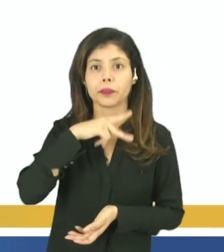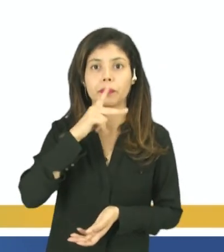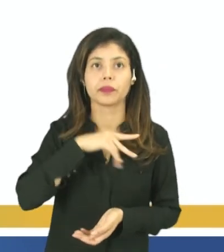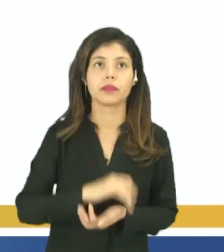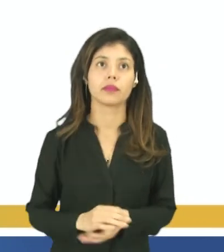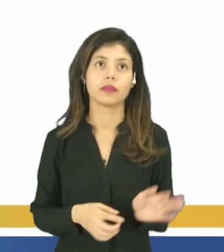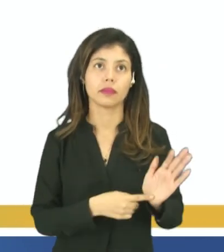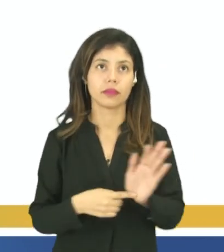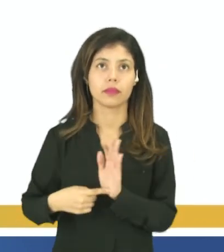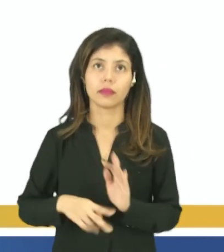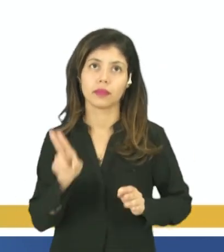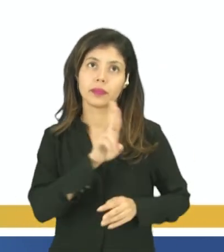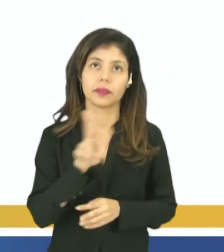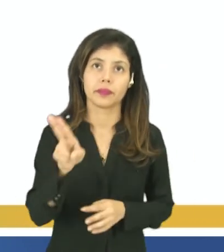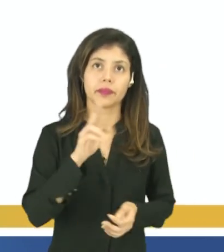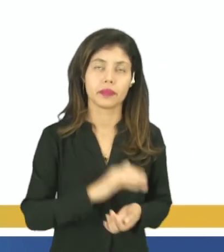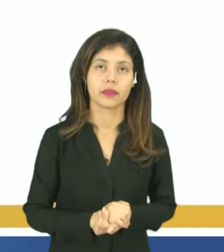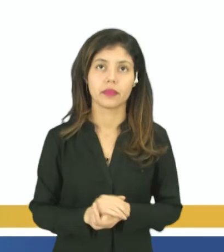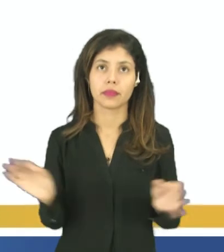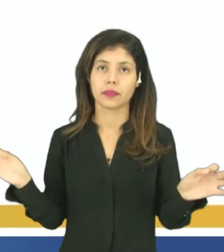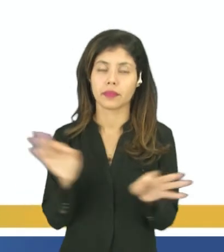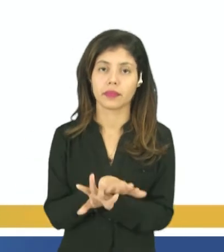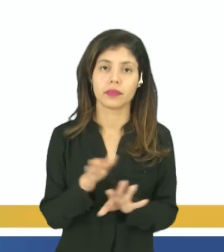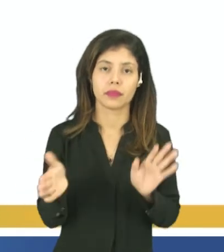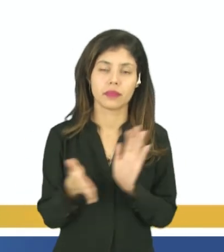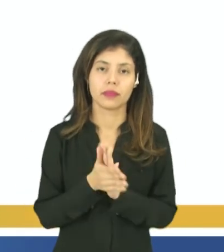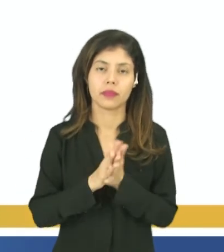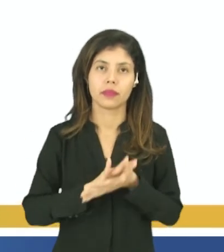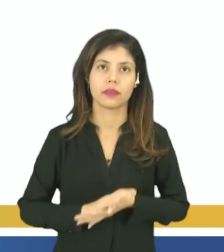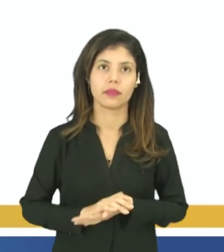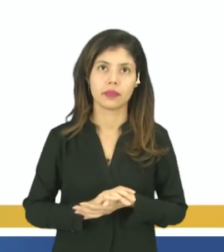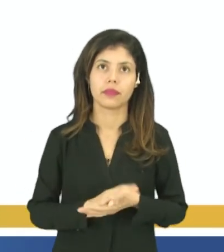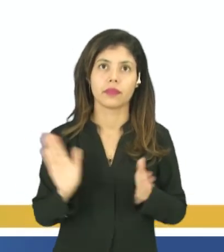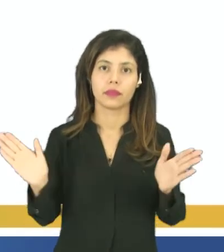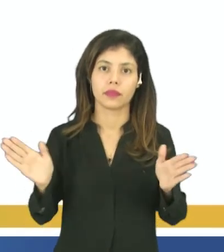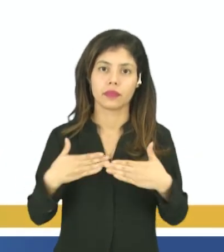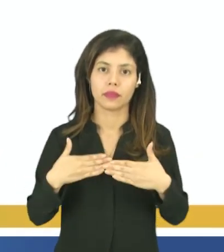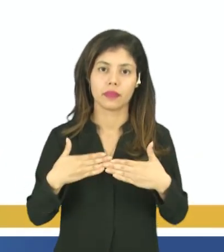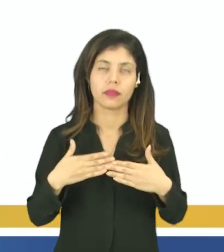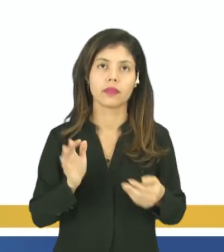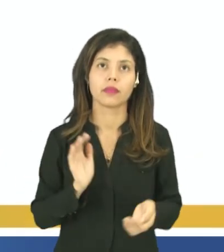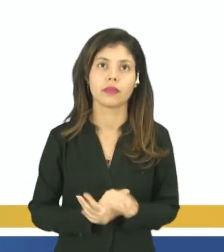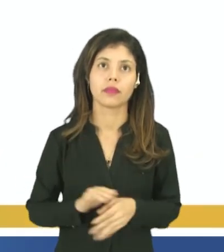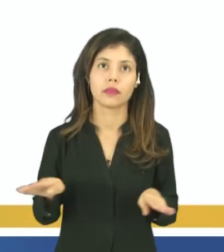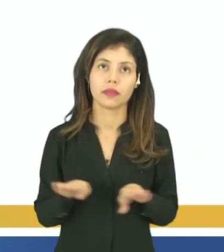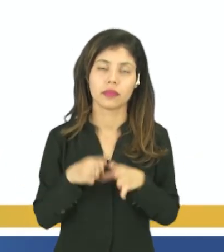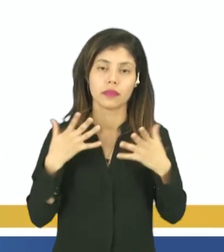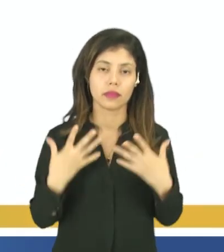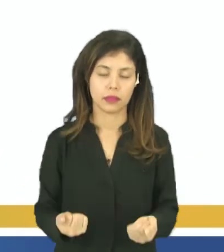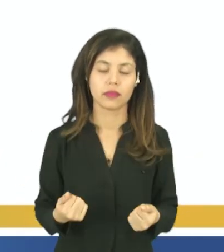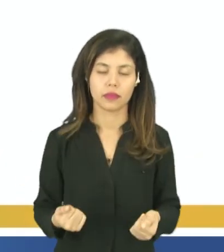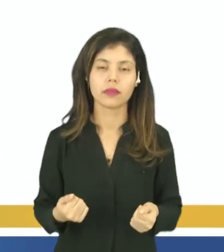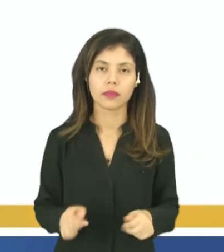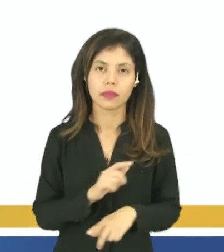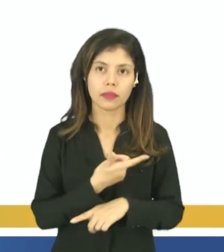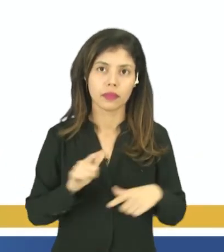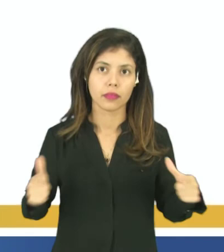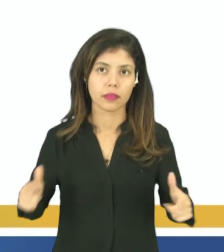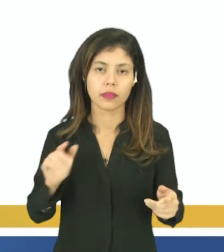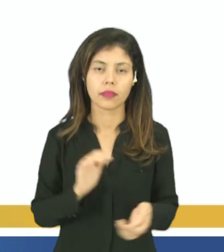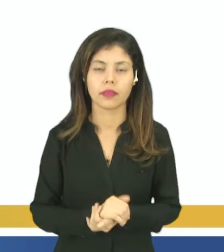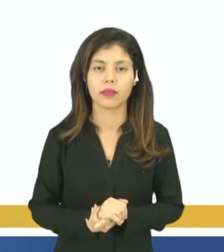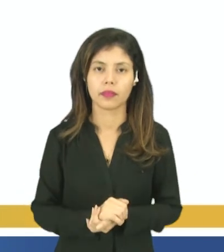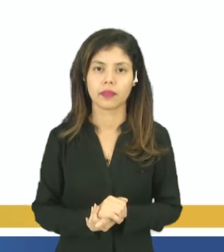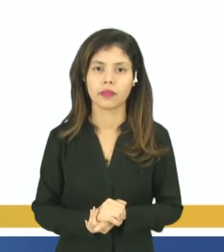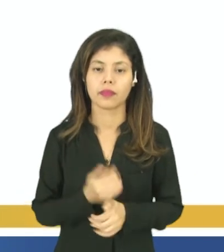chamado da população para encerrar o Congresso, ou seja, fechar o Congresso, fez com que o governo também aceitasse essa demanda e houve